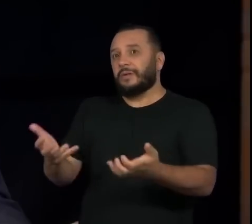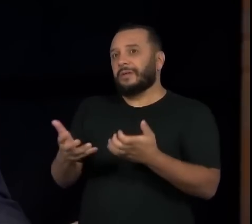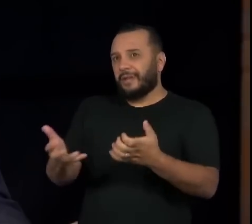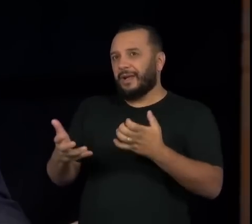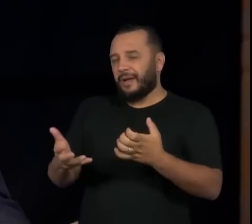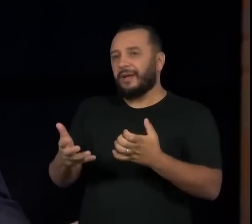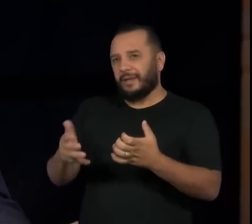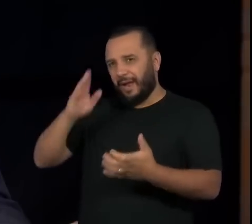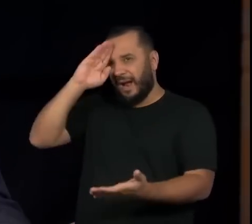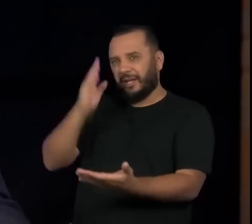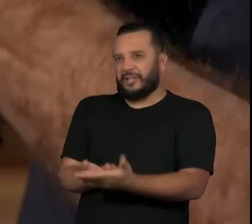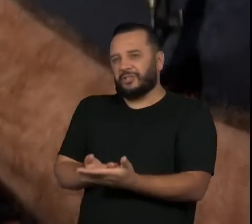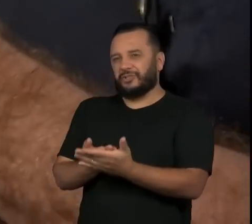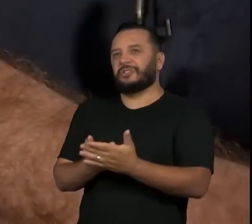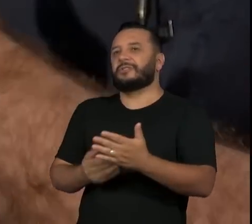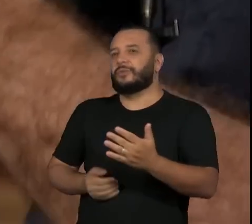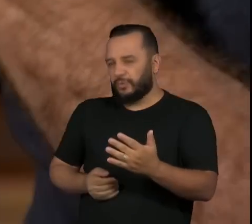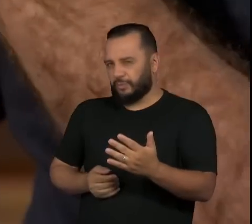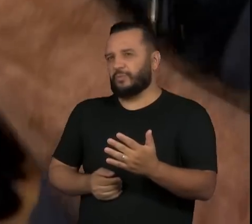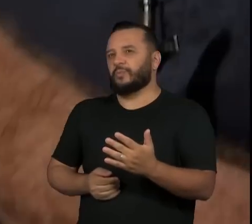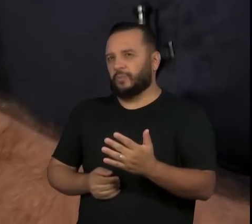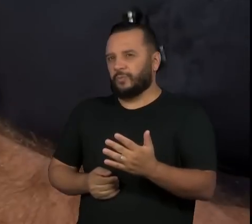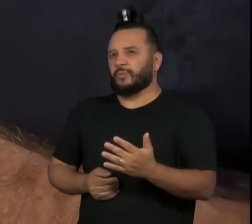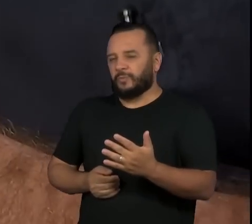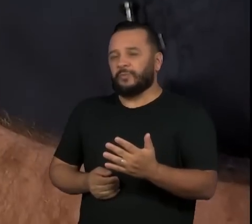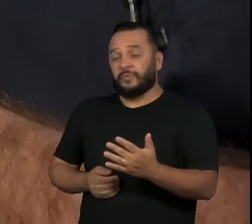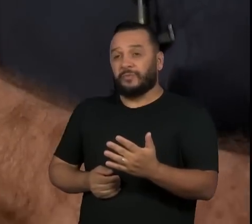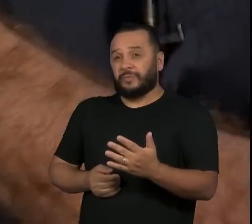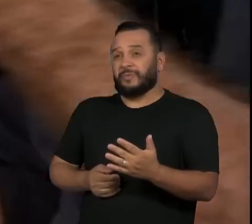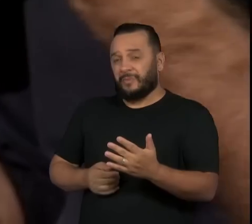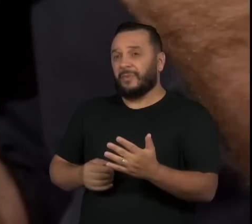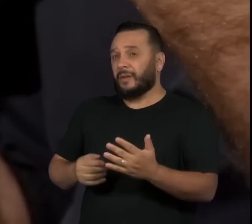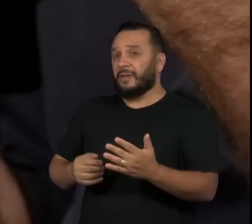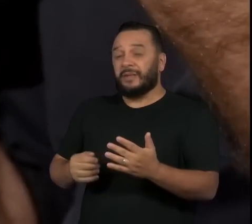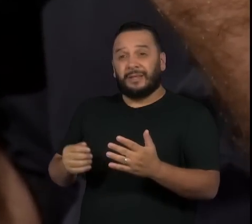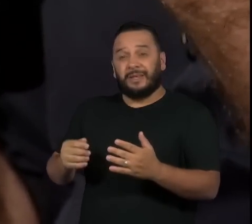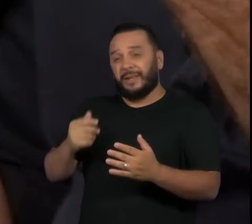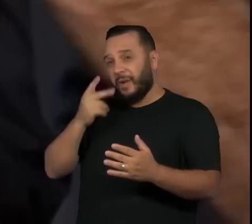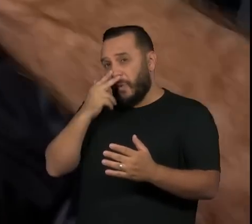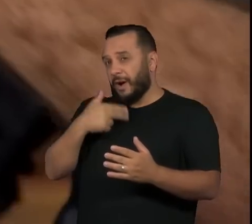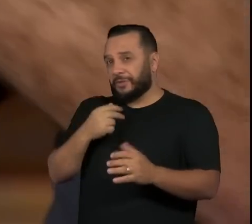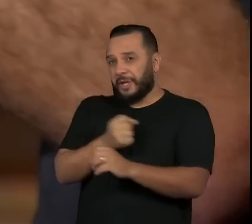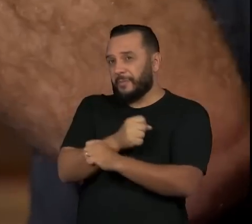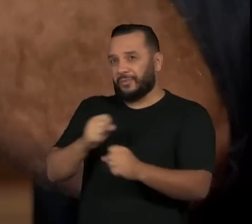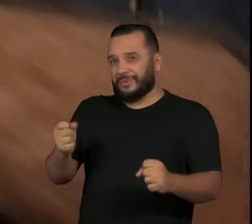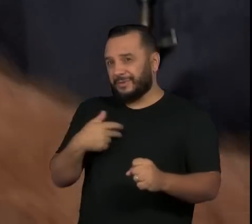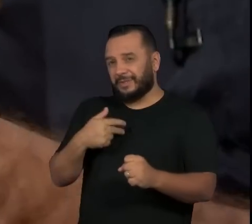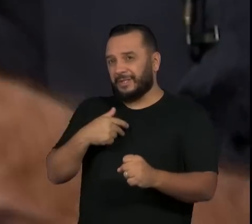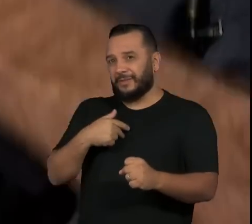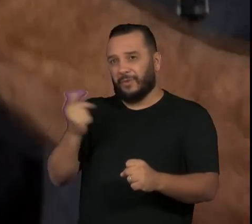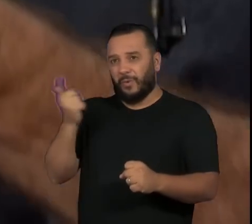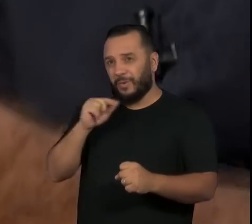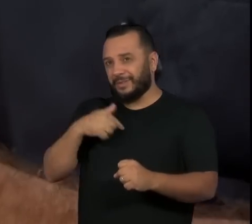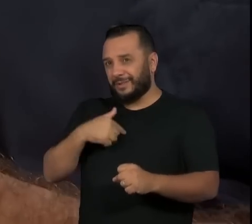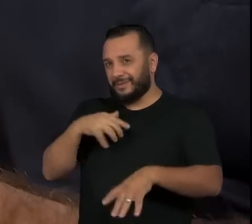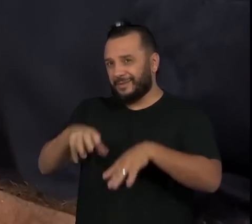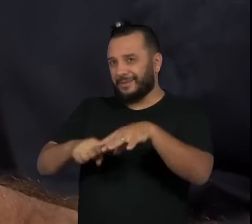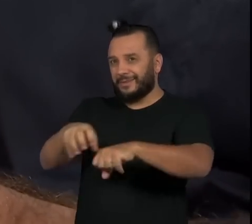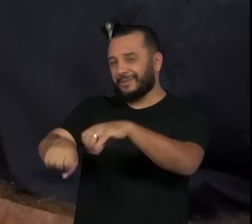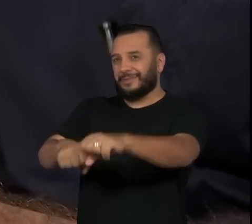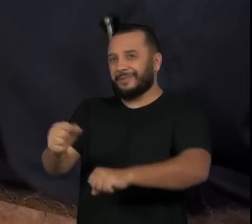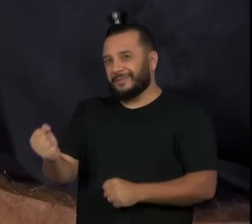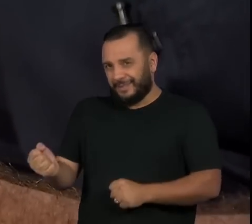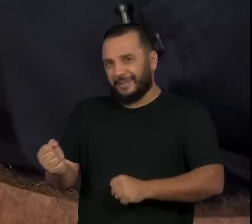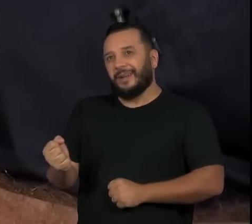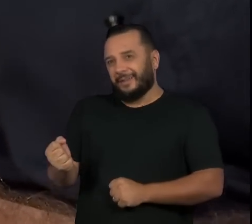tenho, assim, quase certeza que jamais serão alcançados no meu lifespan, na minha vida, no